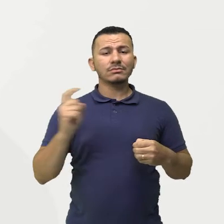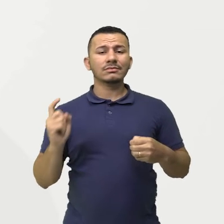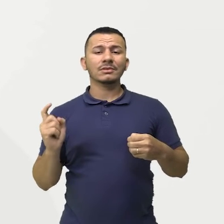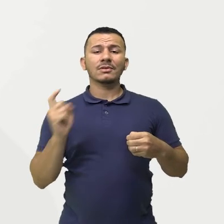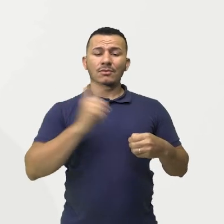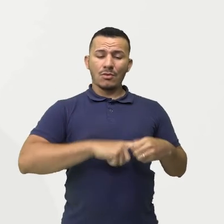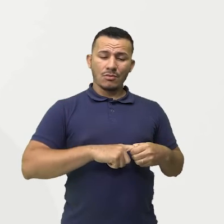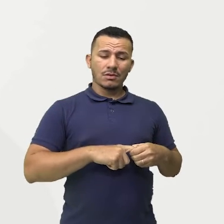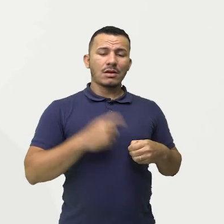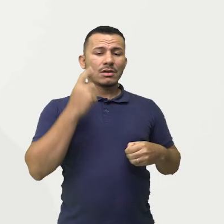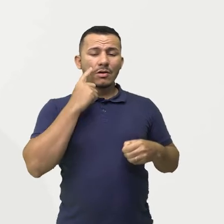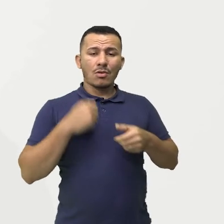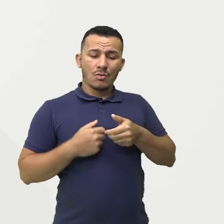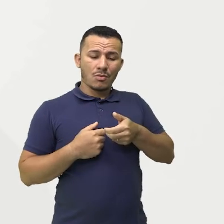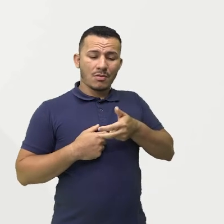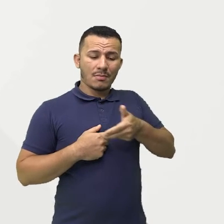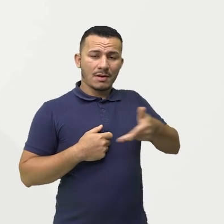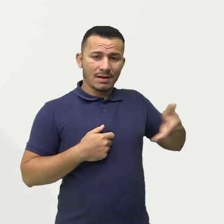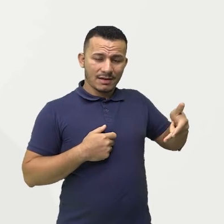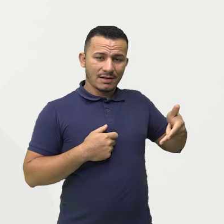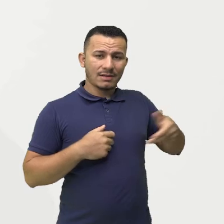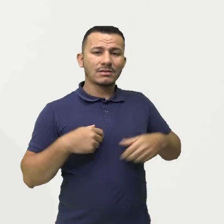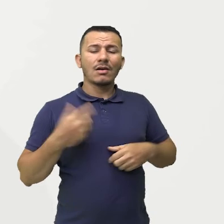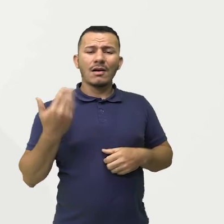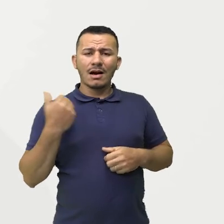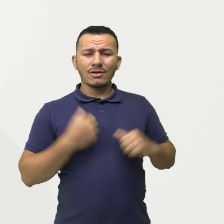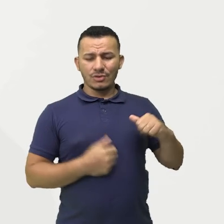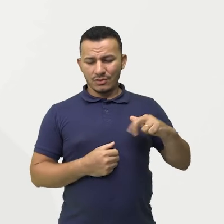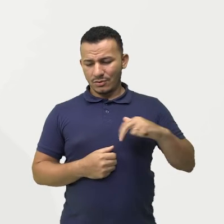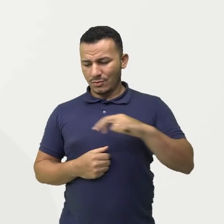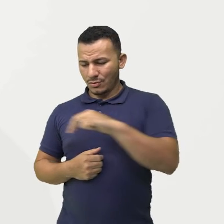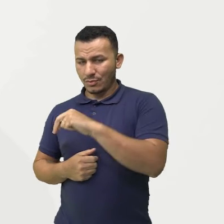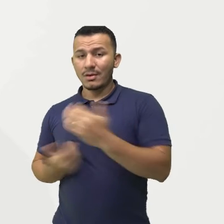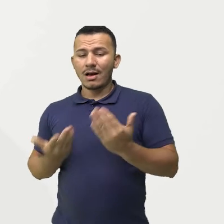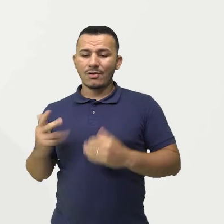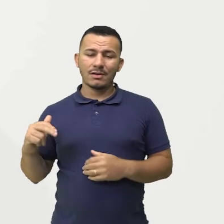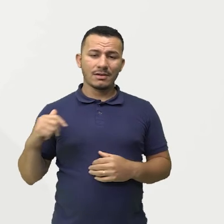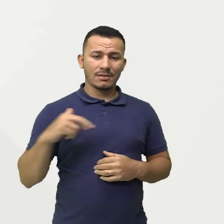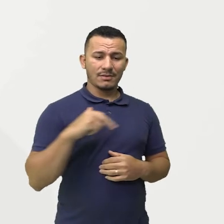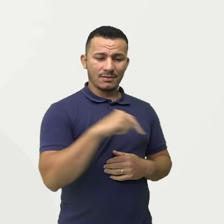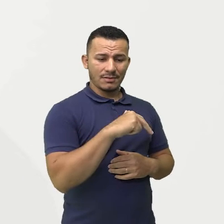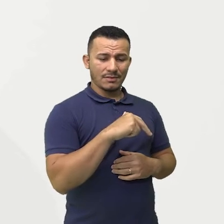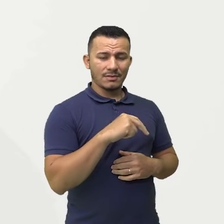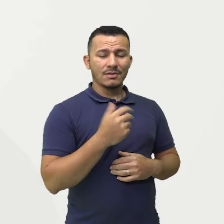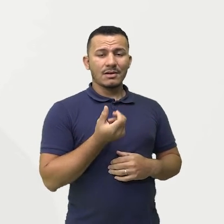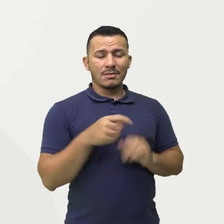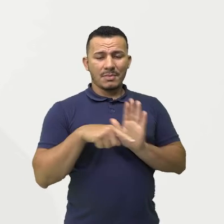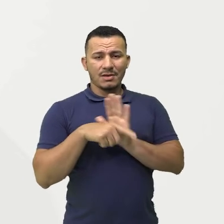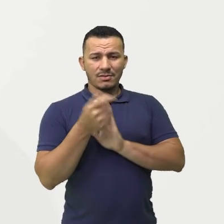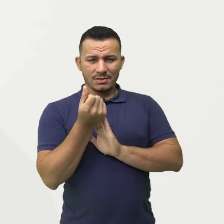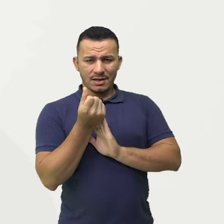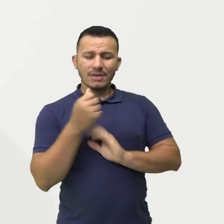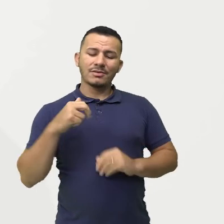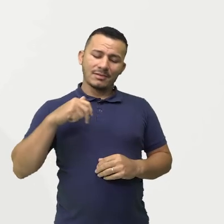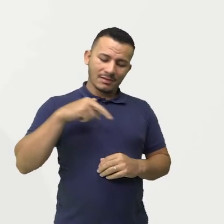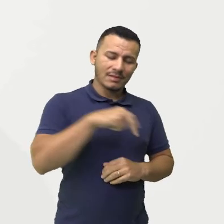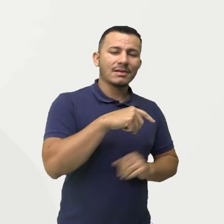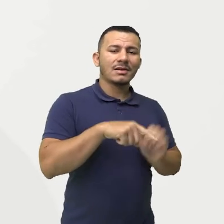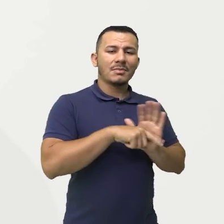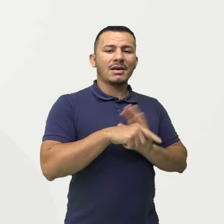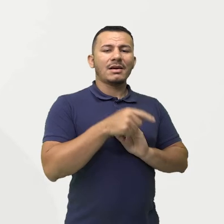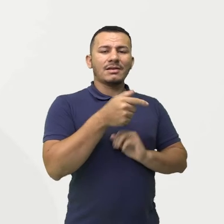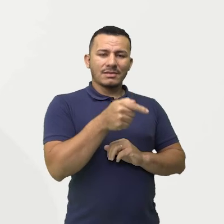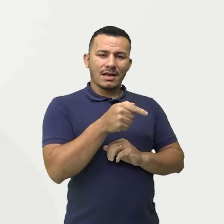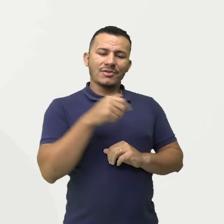Então você anda para cá, olha, lá vem o menos 7, olha aqui, beleza? Você volta no sentido contrário.